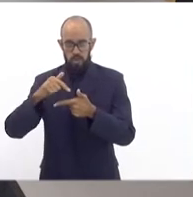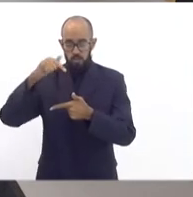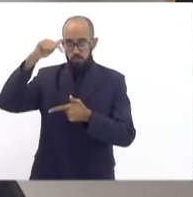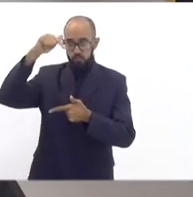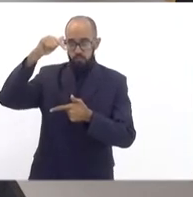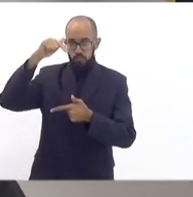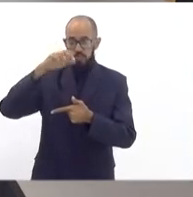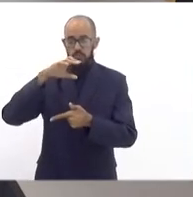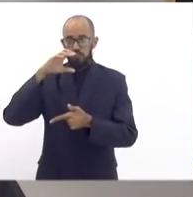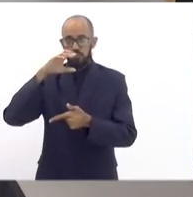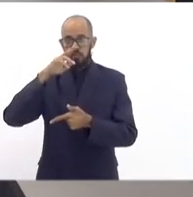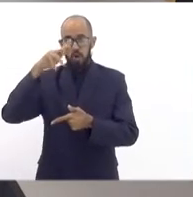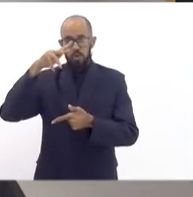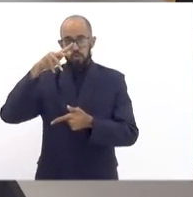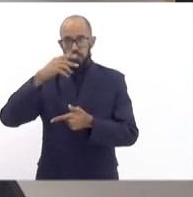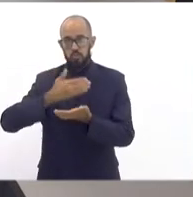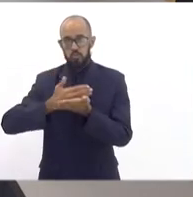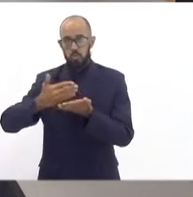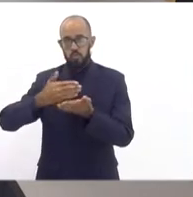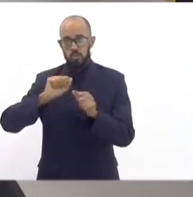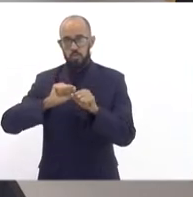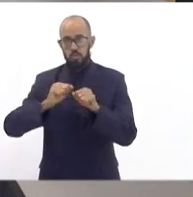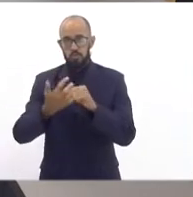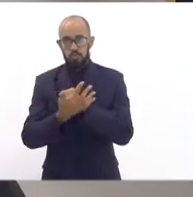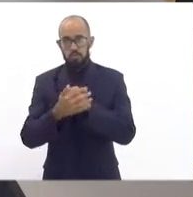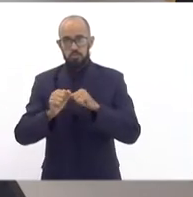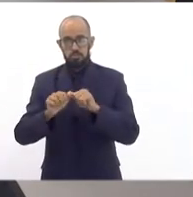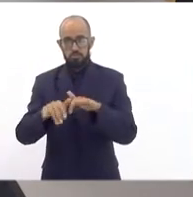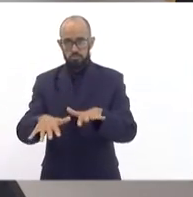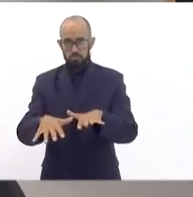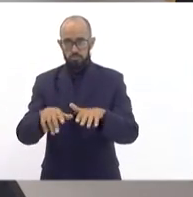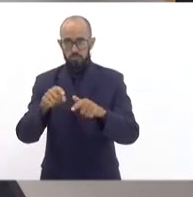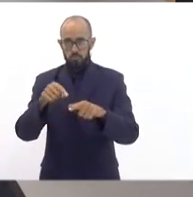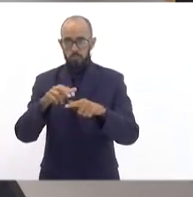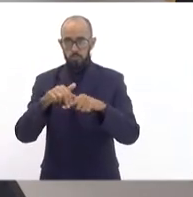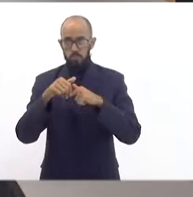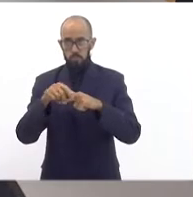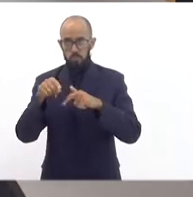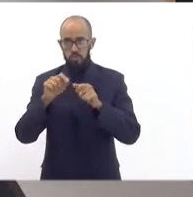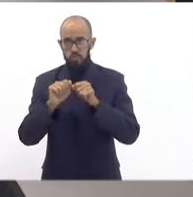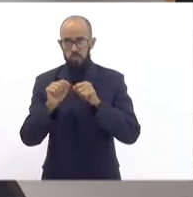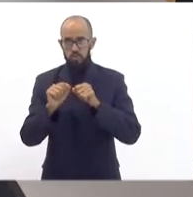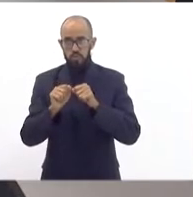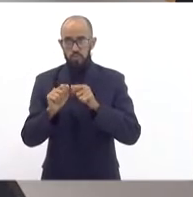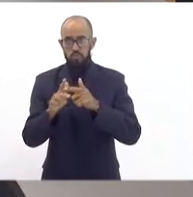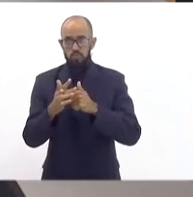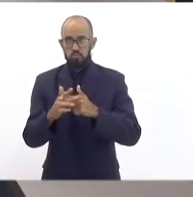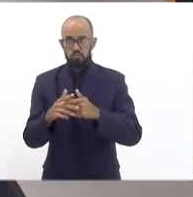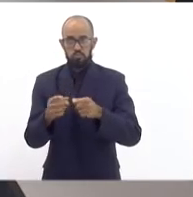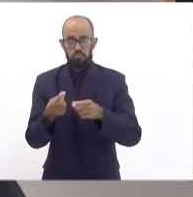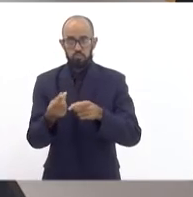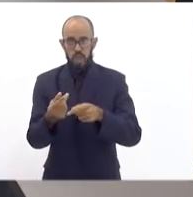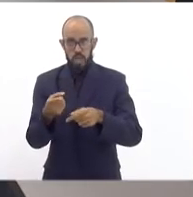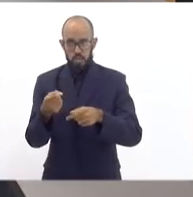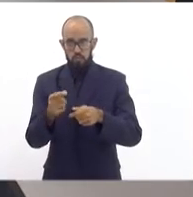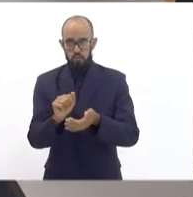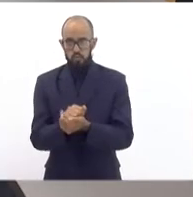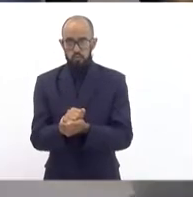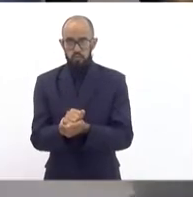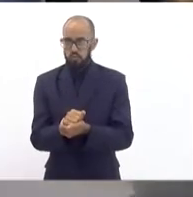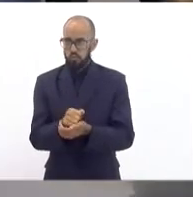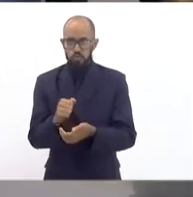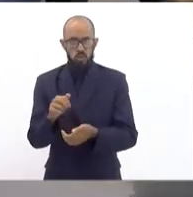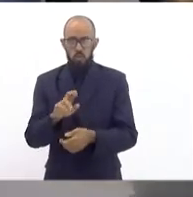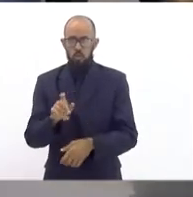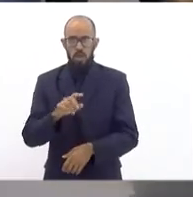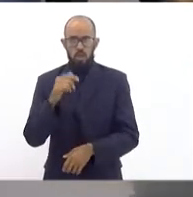início à pandemia. Certo. Então, esse descolamento que levou a um reajuste que ele anormal,